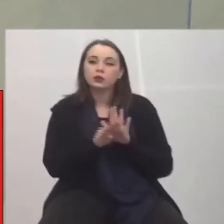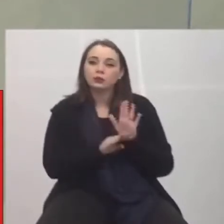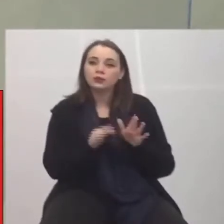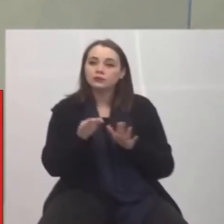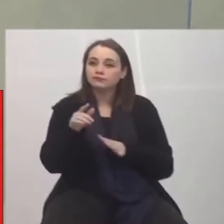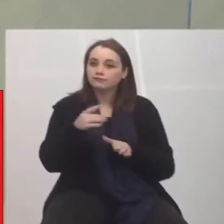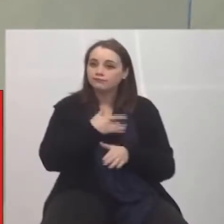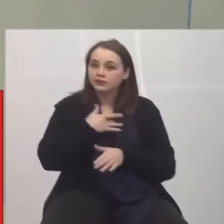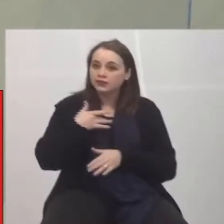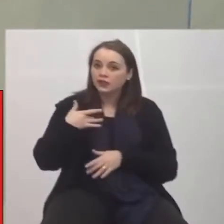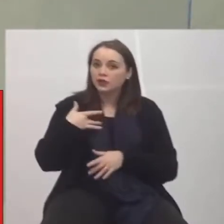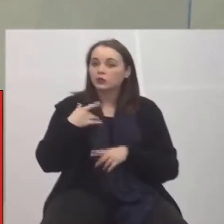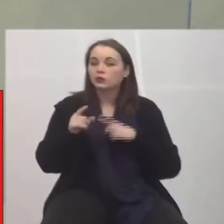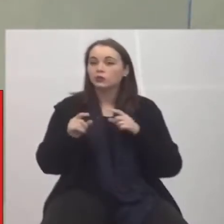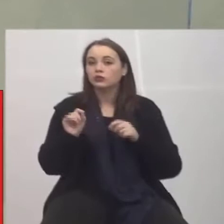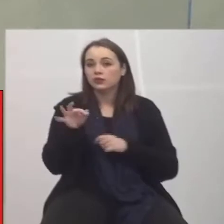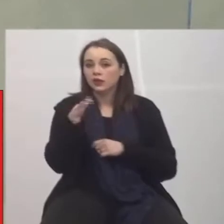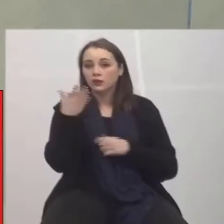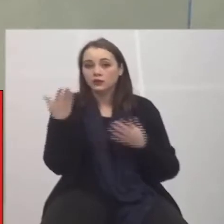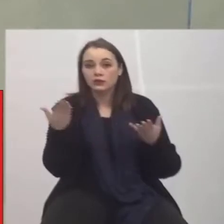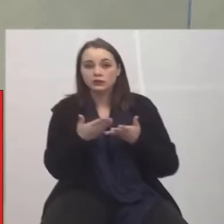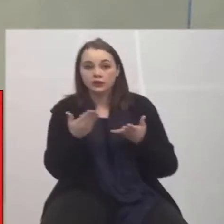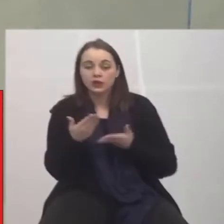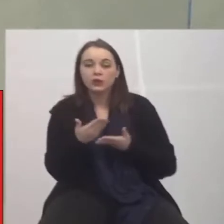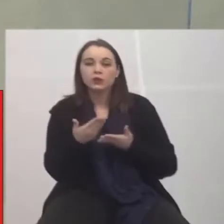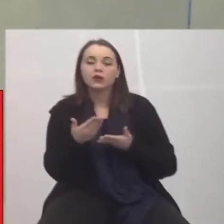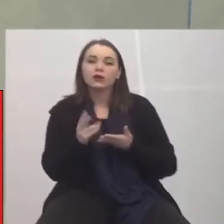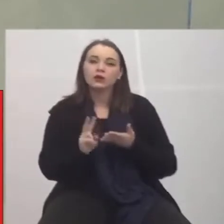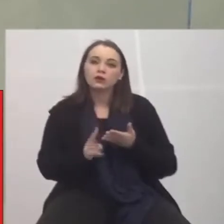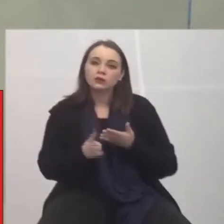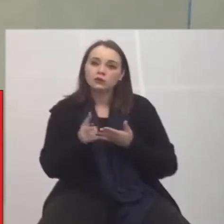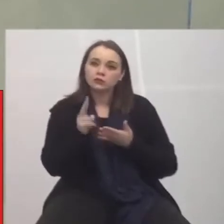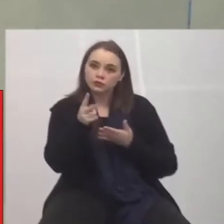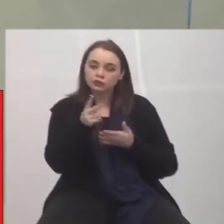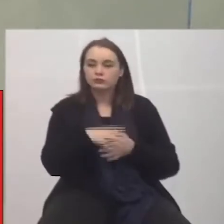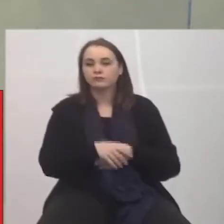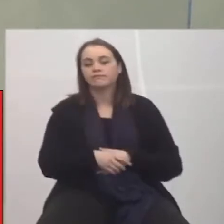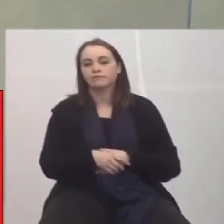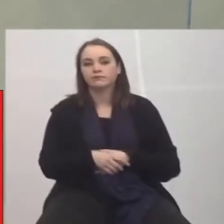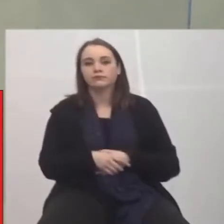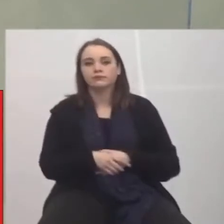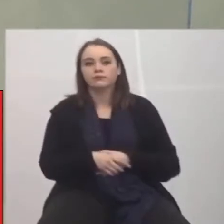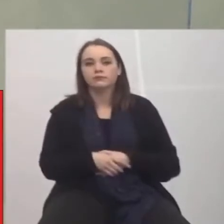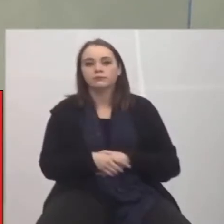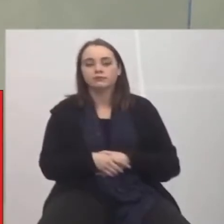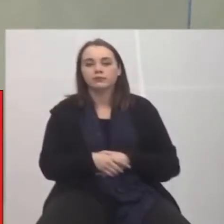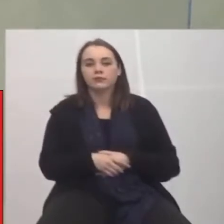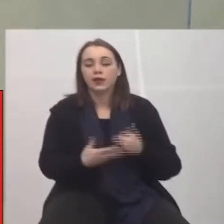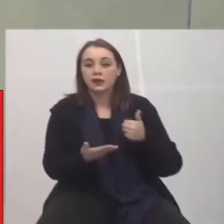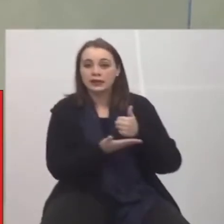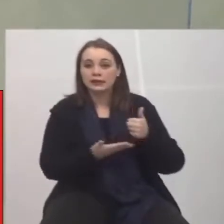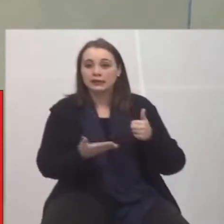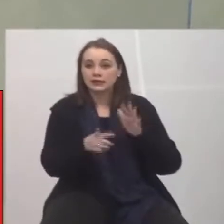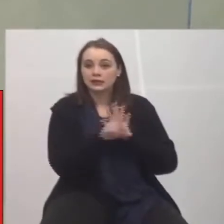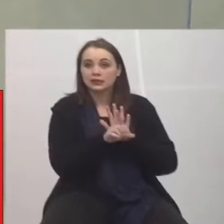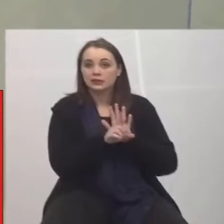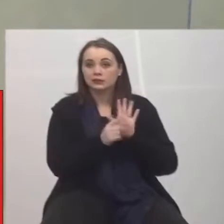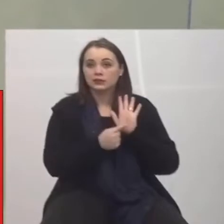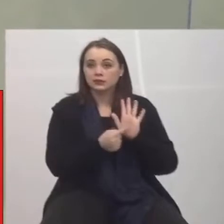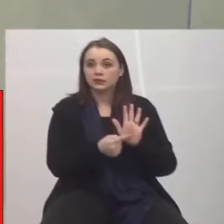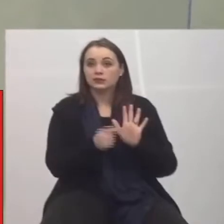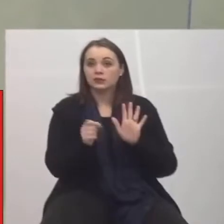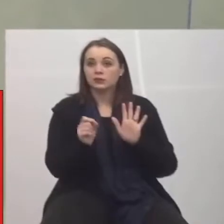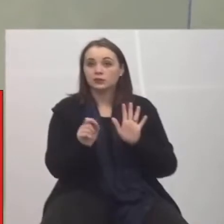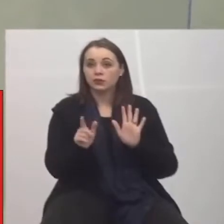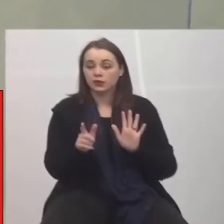Saúde em vigência segue aprovado. O embasamento legal para essa apresentação, né,